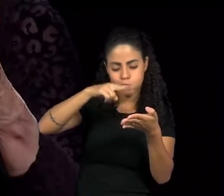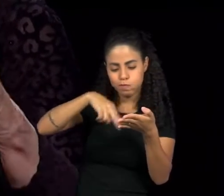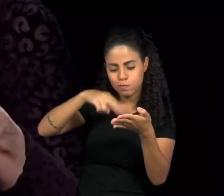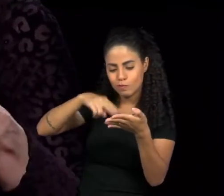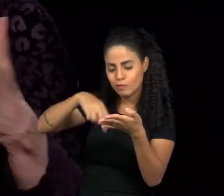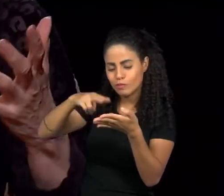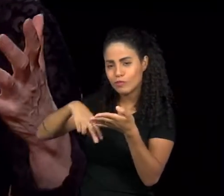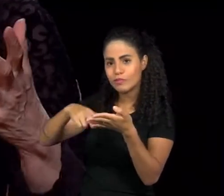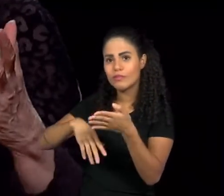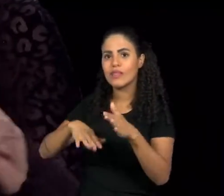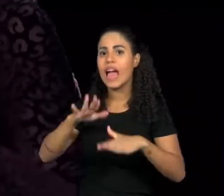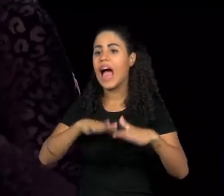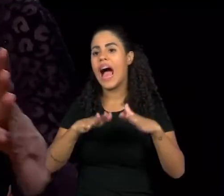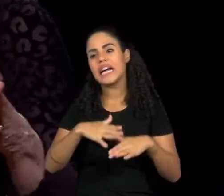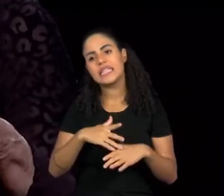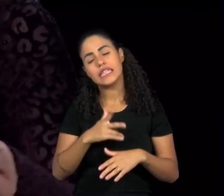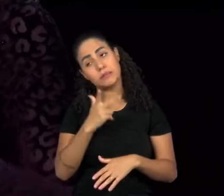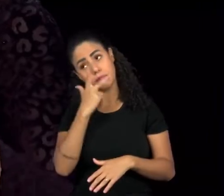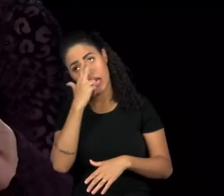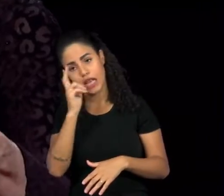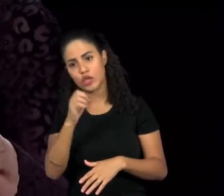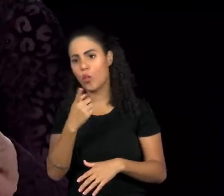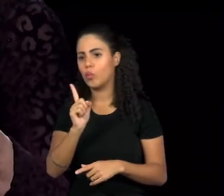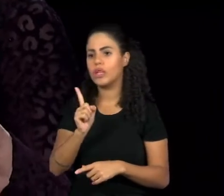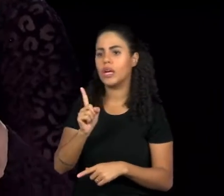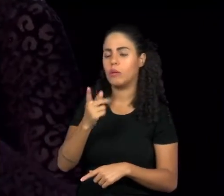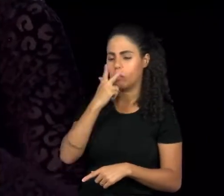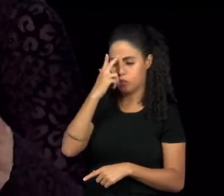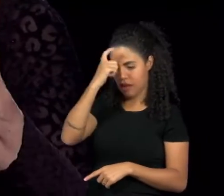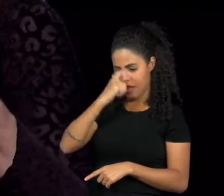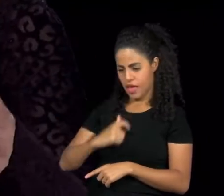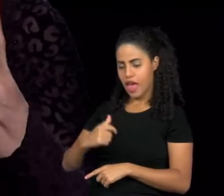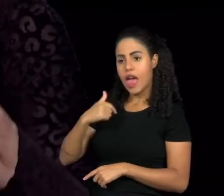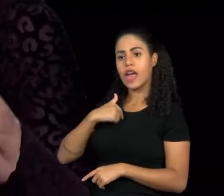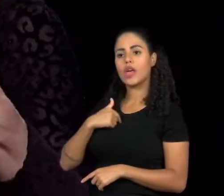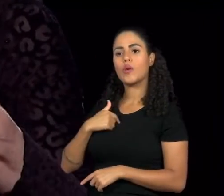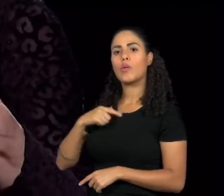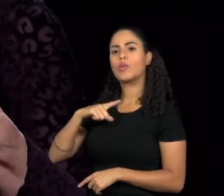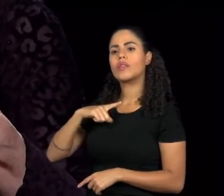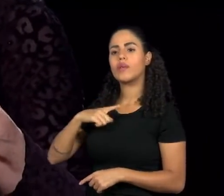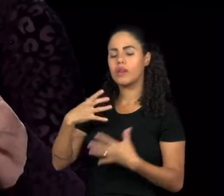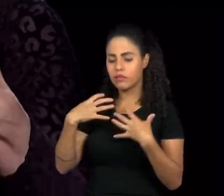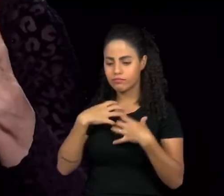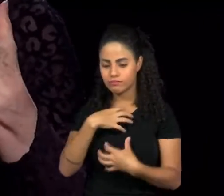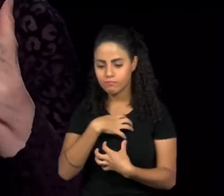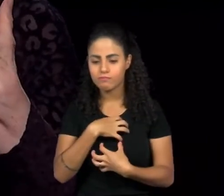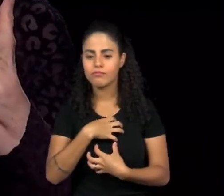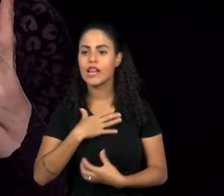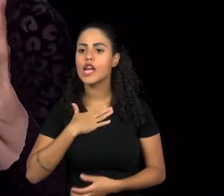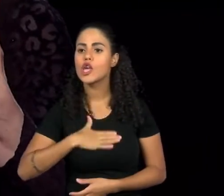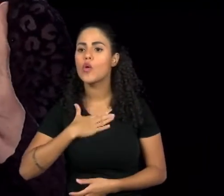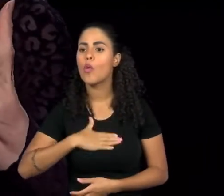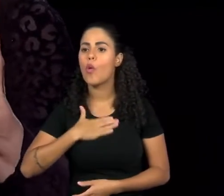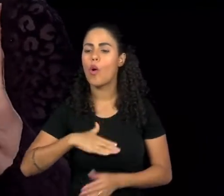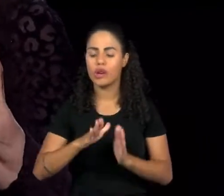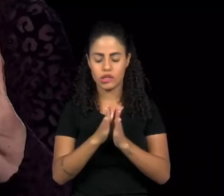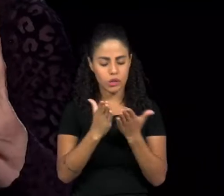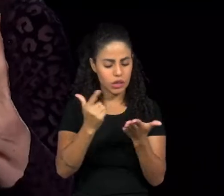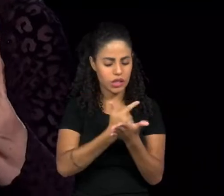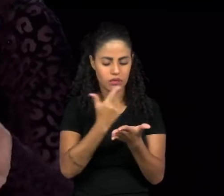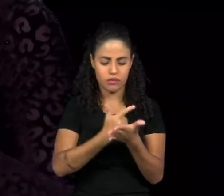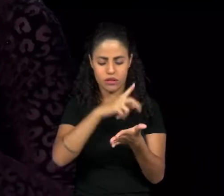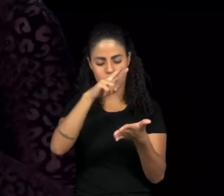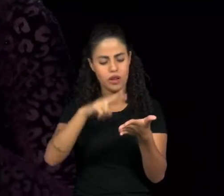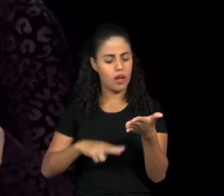talvez não pareça, ou talvez pareça, eu não sei o que parece, mas eu tenho essa coisa comigo, sabe? E o livro me responde